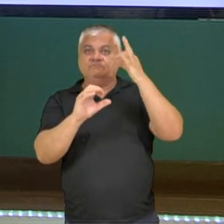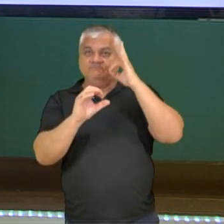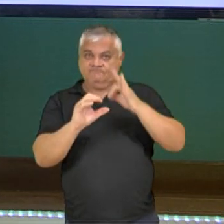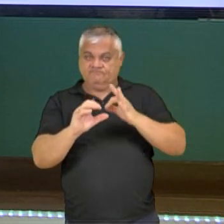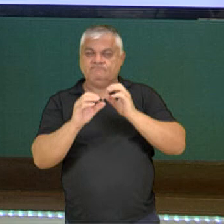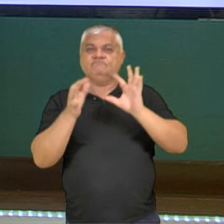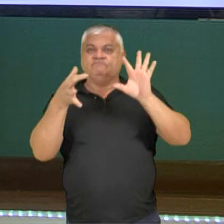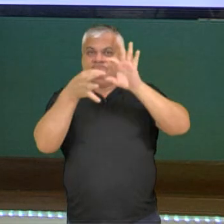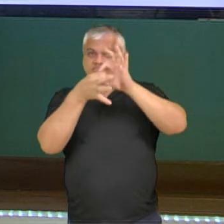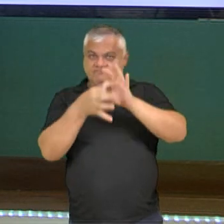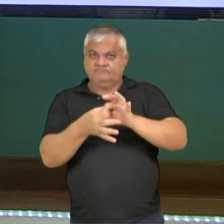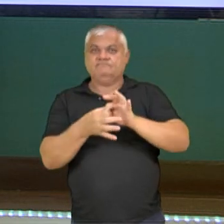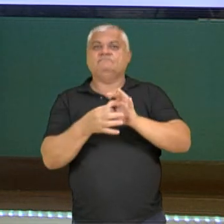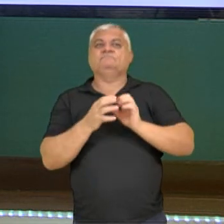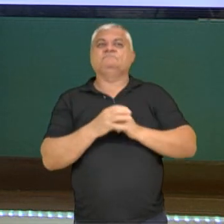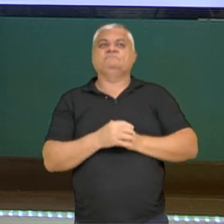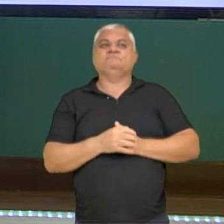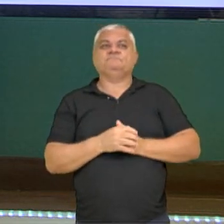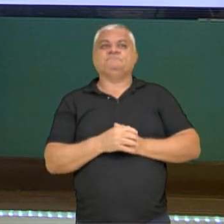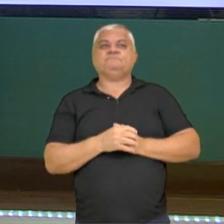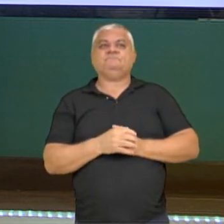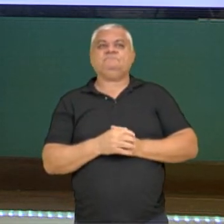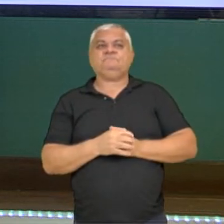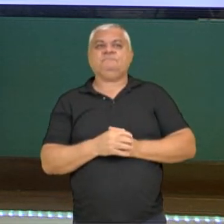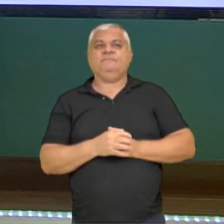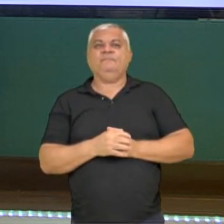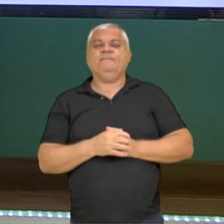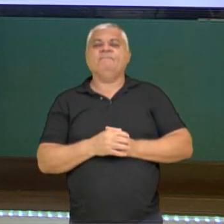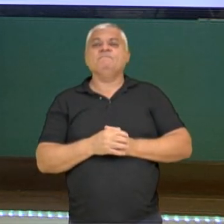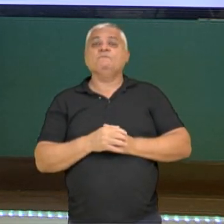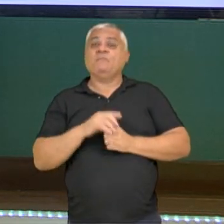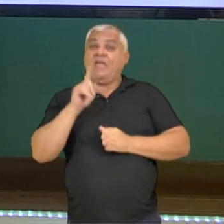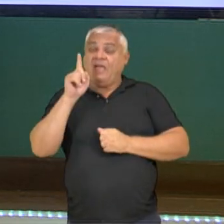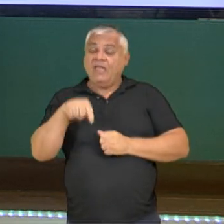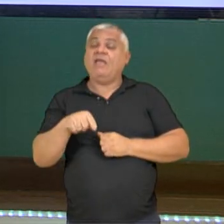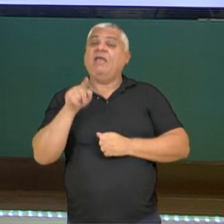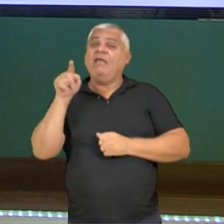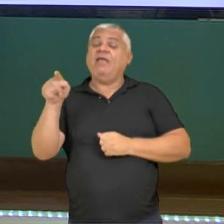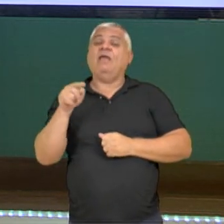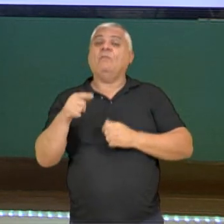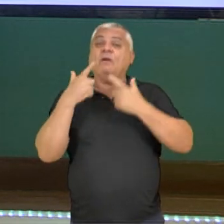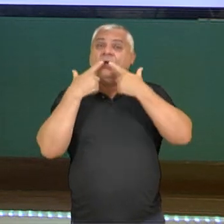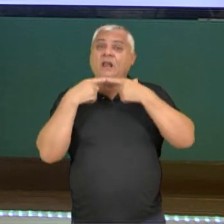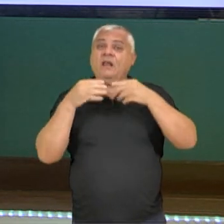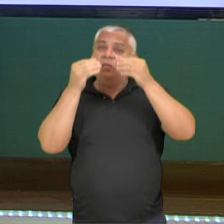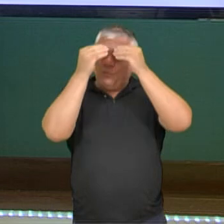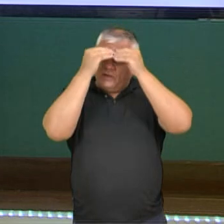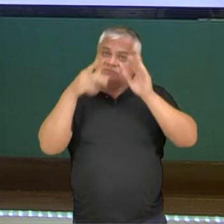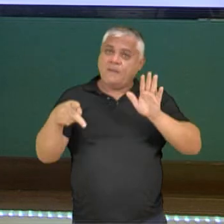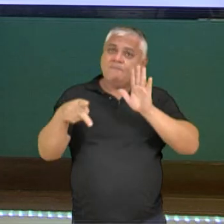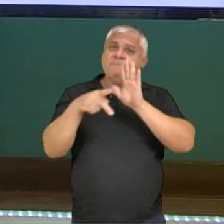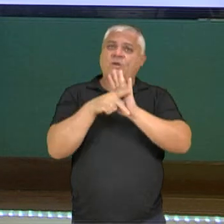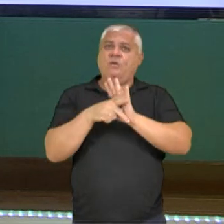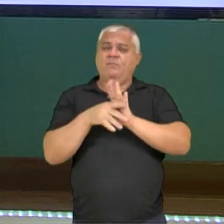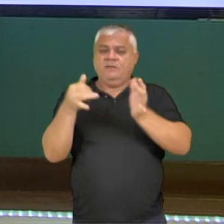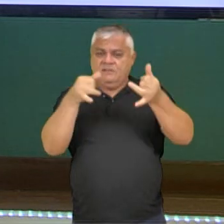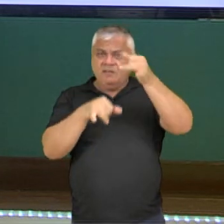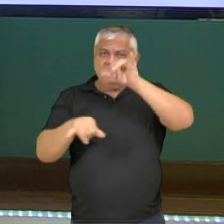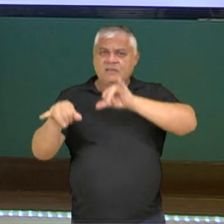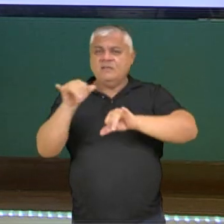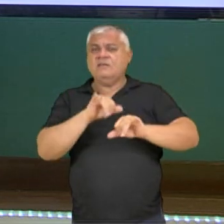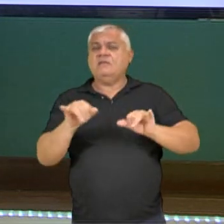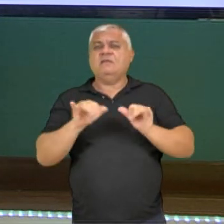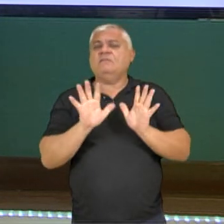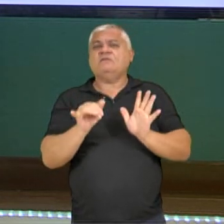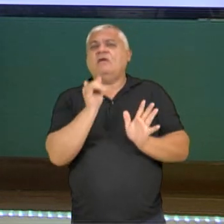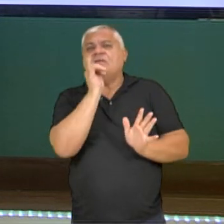essas ligações químicas representadas. Muito bem, então, esta é uma linguagem, esta é uma representação da